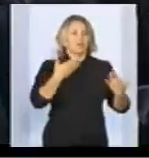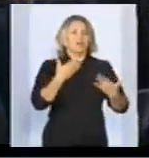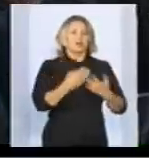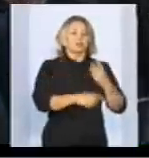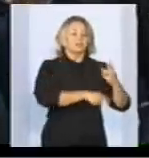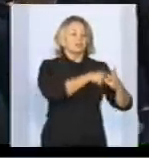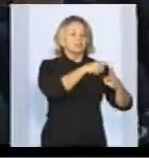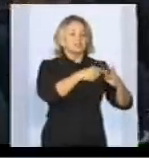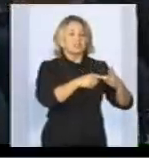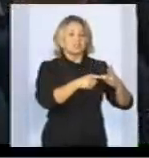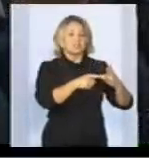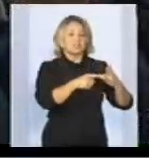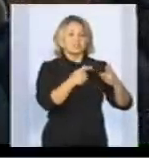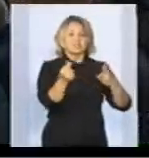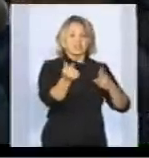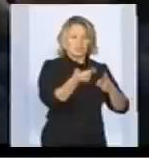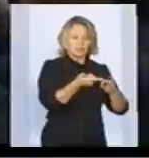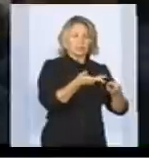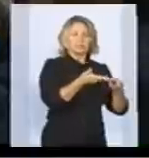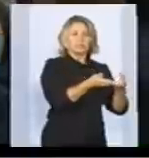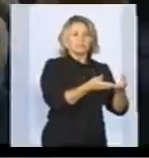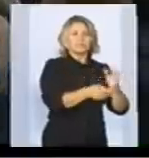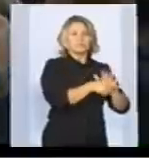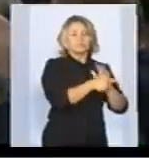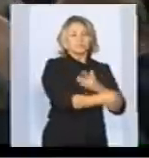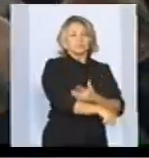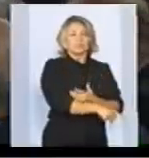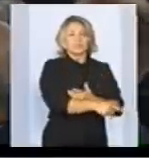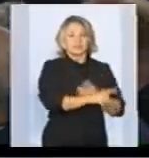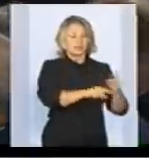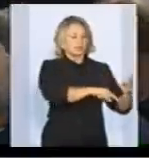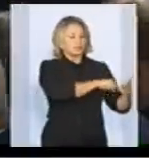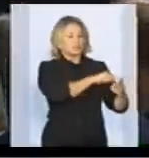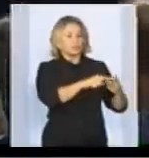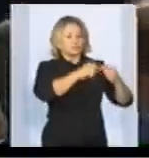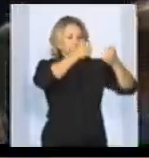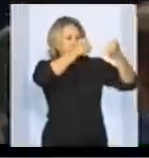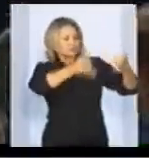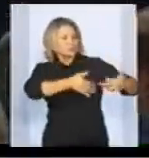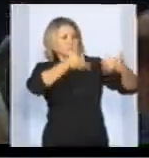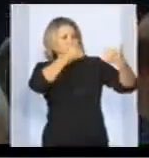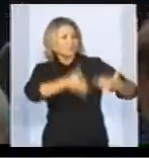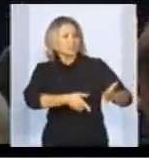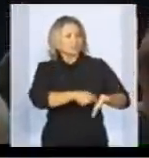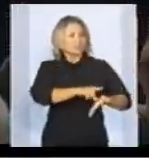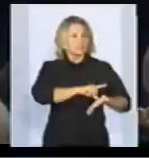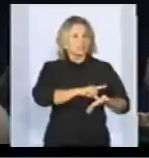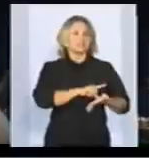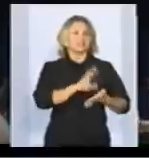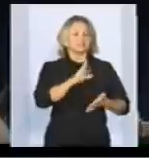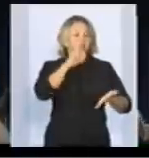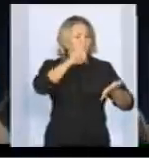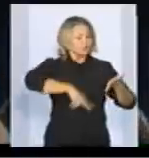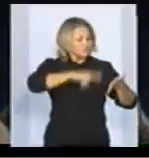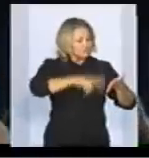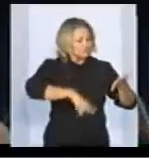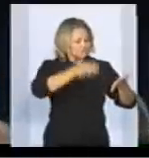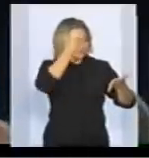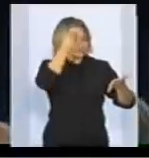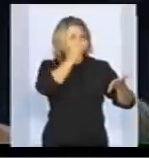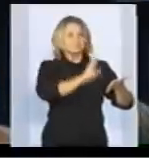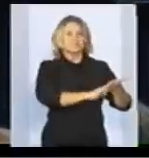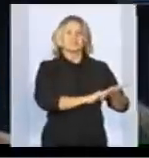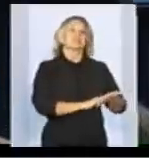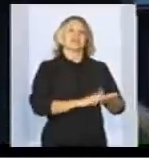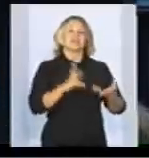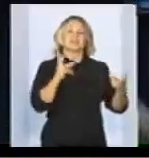três recursos encaminhados a esta corte e de uma ponta a outra dos argumentos sustentados nas ações que eu li atentamente um um